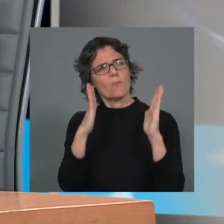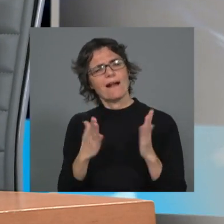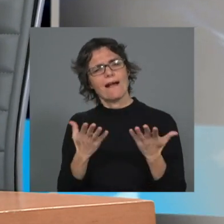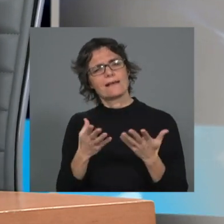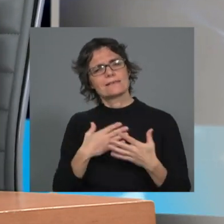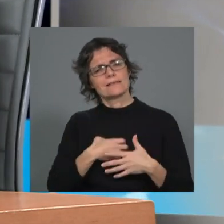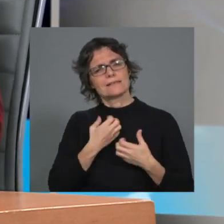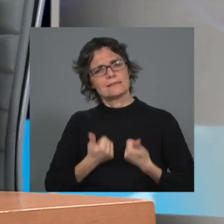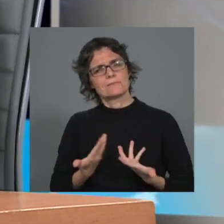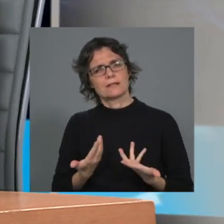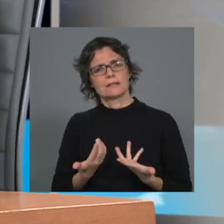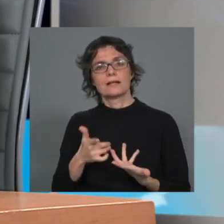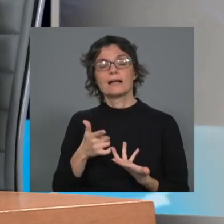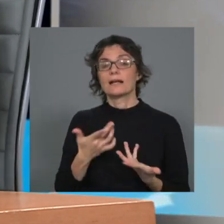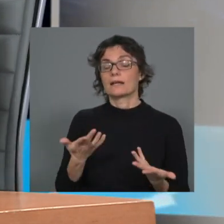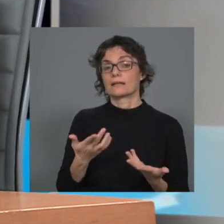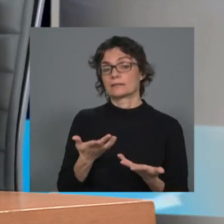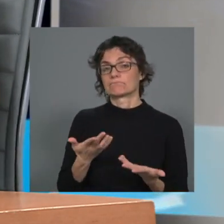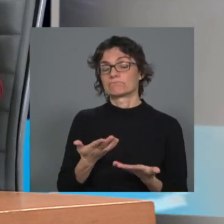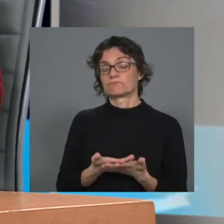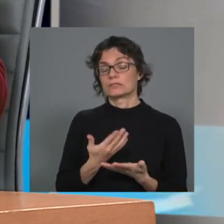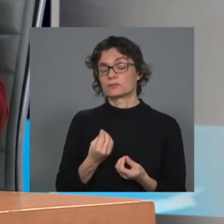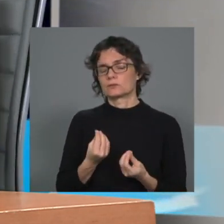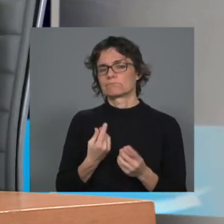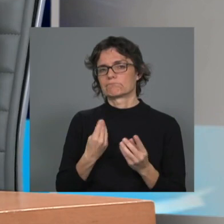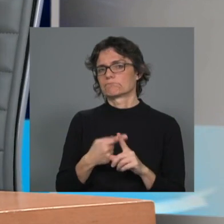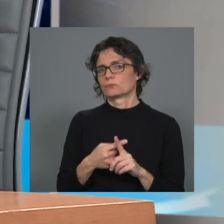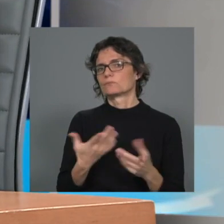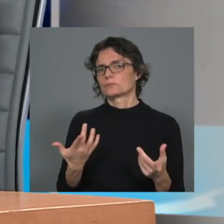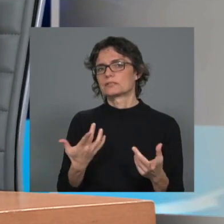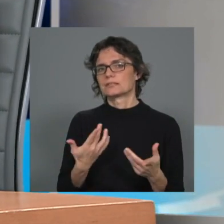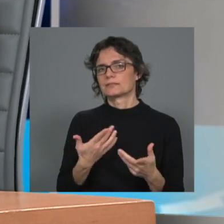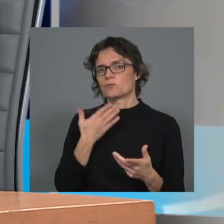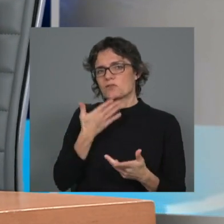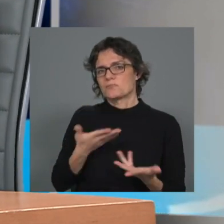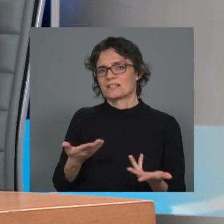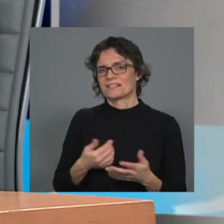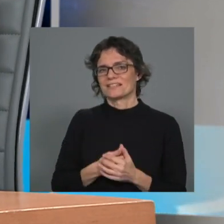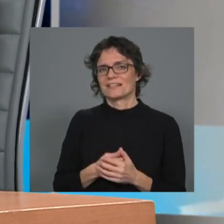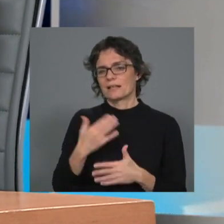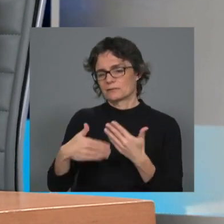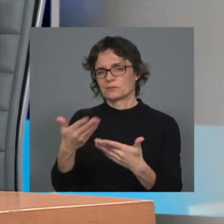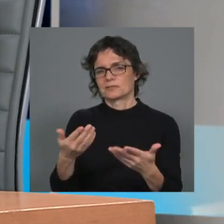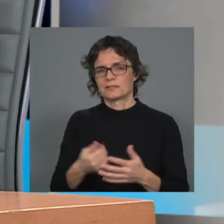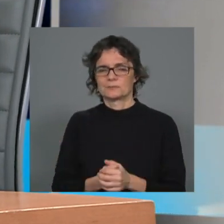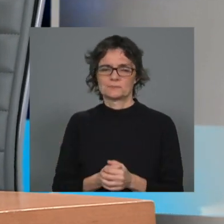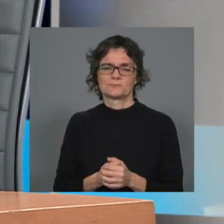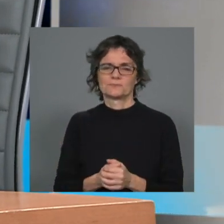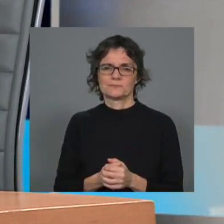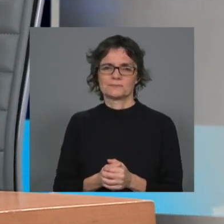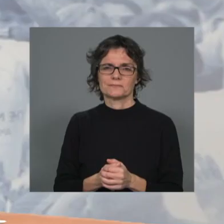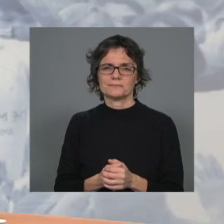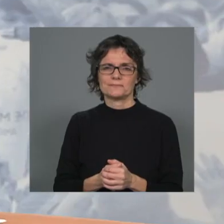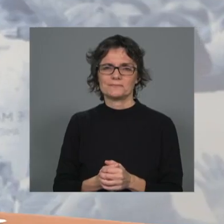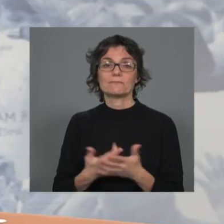e, claro, e da equipa fantástica que temos, quer dizer, que tem trabalhado imenso também para divulgar. Ou seja, foi